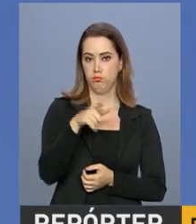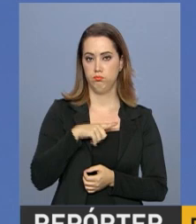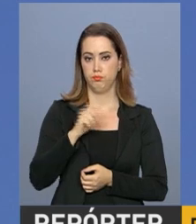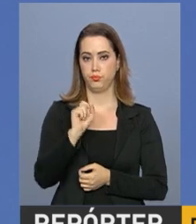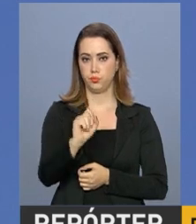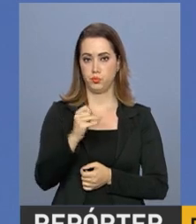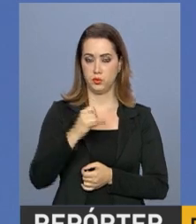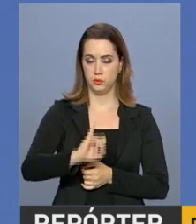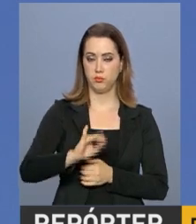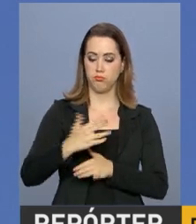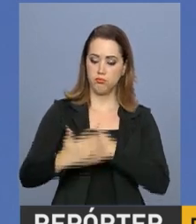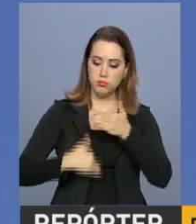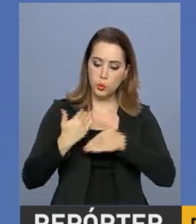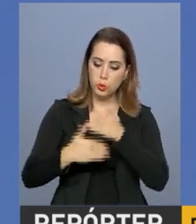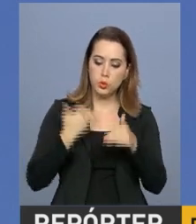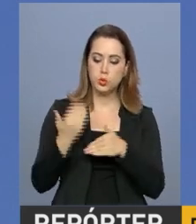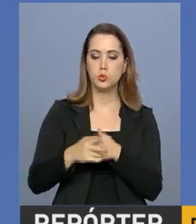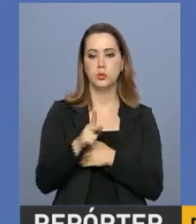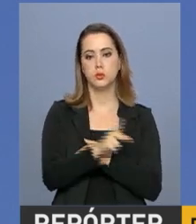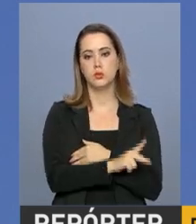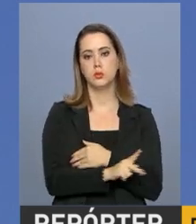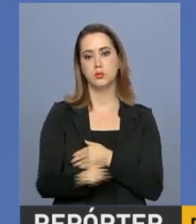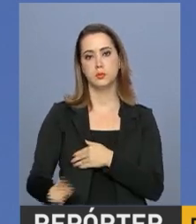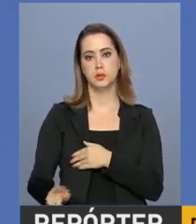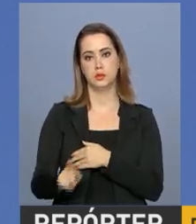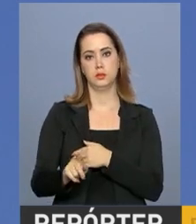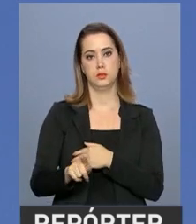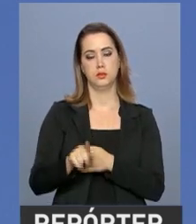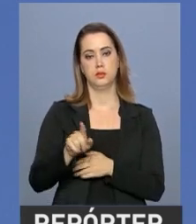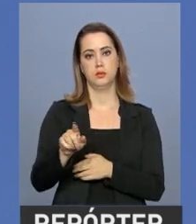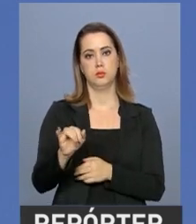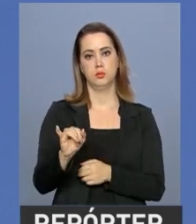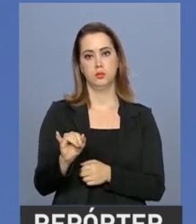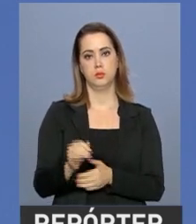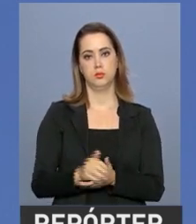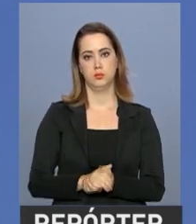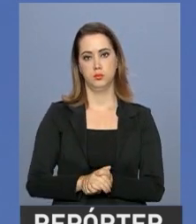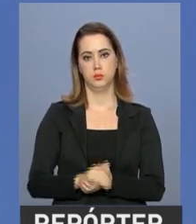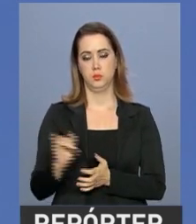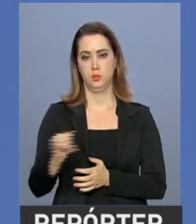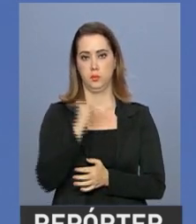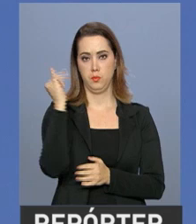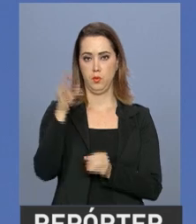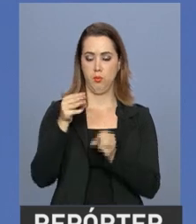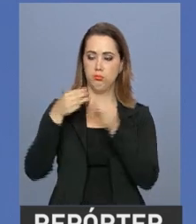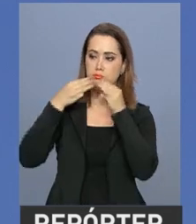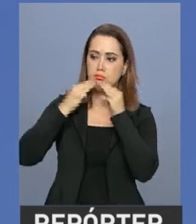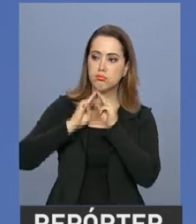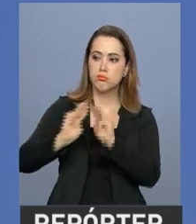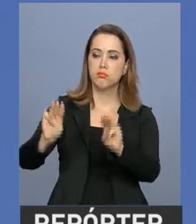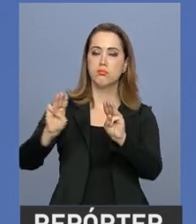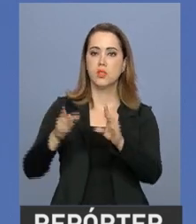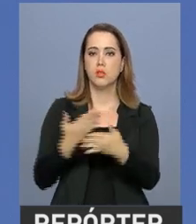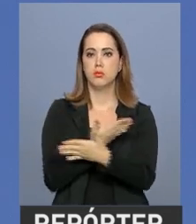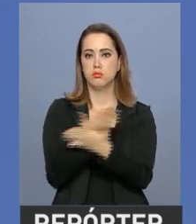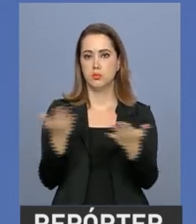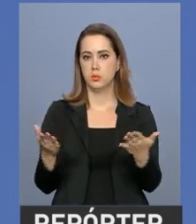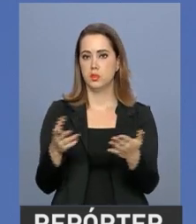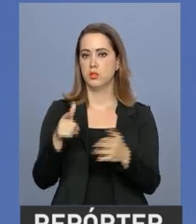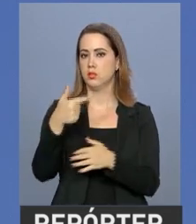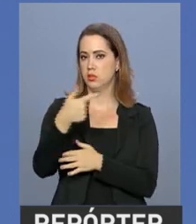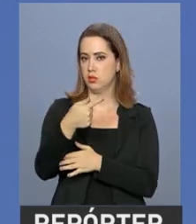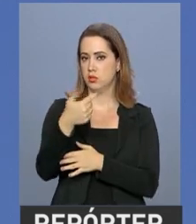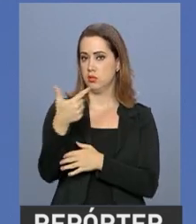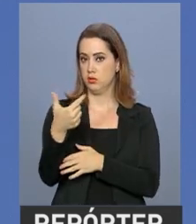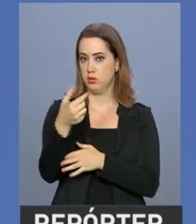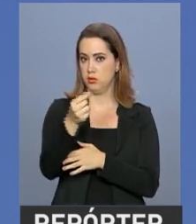for confirmado eu entendo que a principal eh eh eh eh mensagem que ele procur procurará transmitir é justamente a